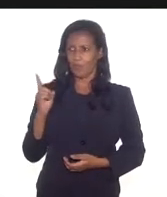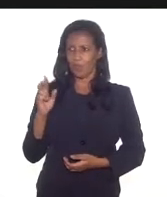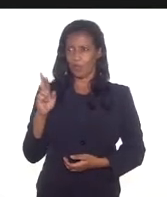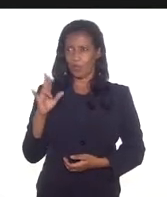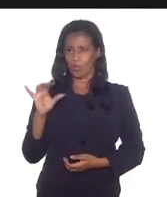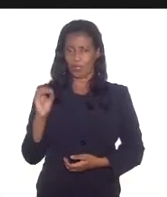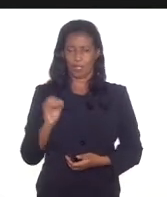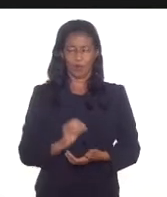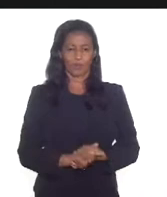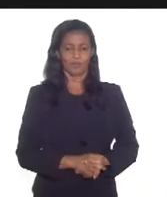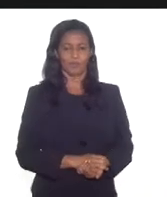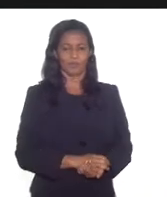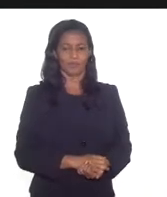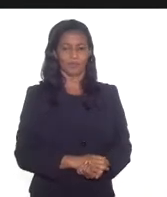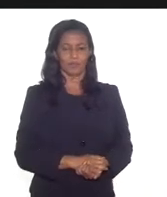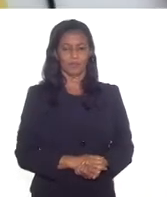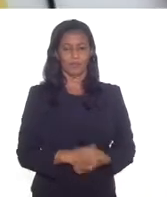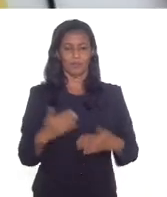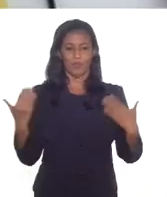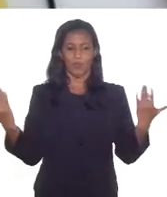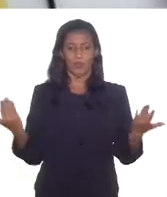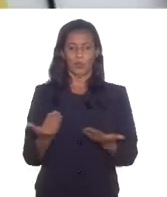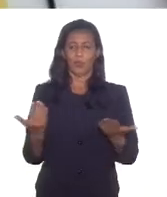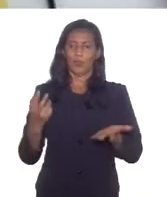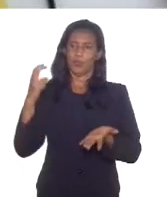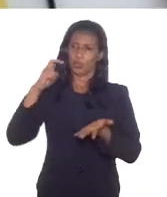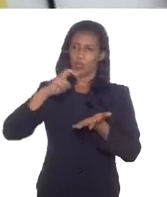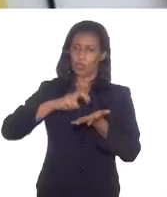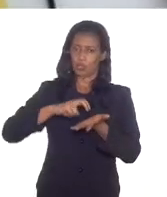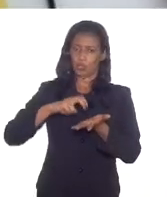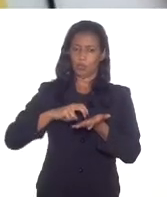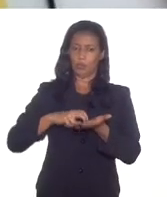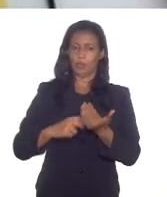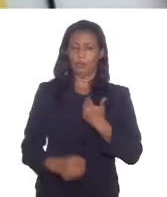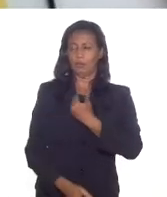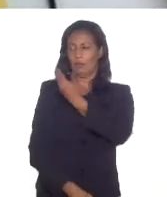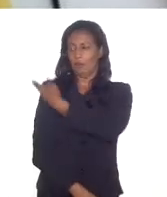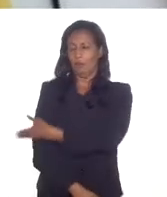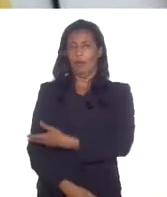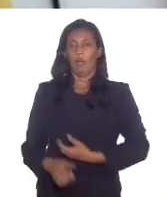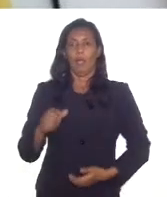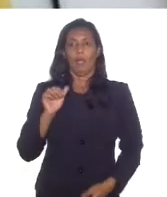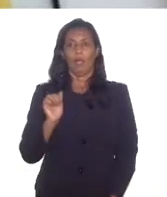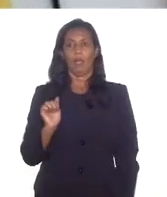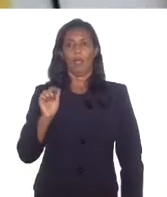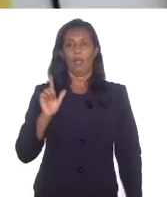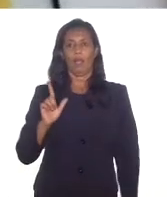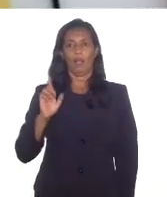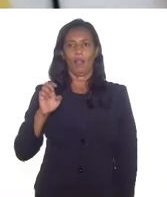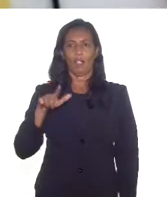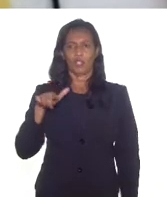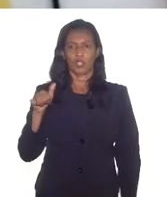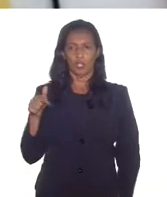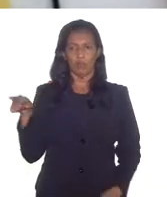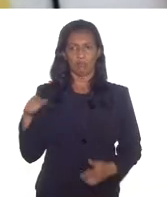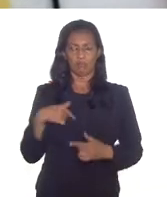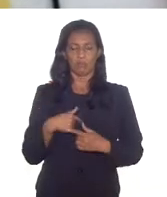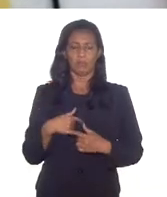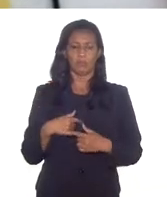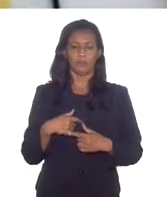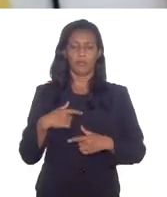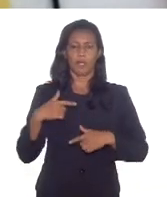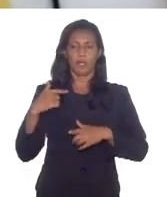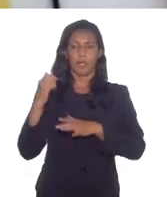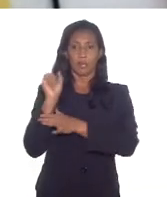favor. Presidente, hoje pela manhã eu estava do lado do deputado Alexandre Knoploch acompanhando a cerimônia de expansão do